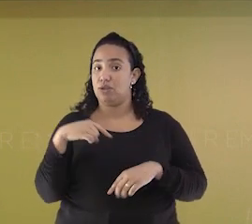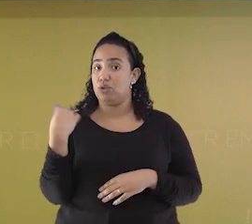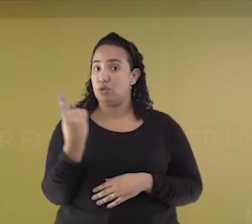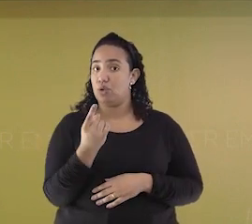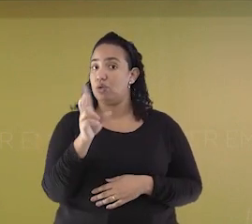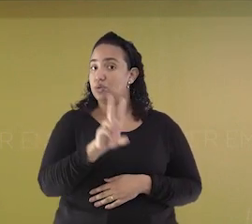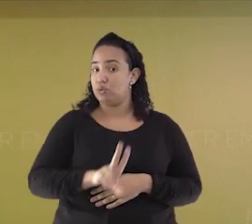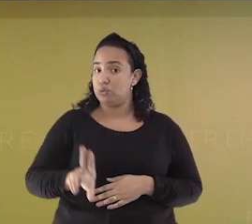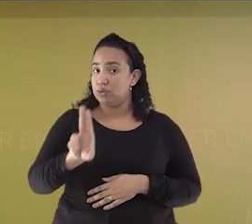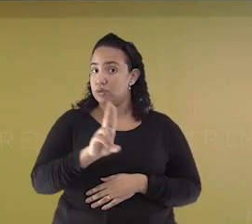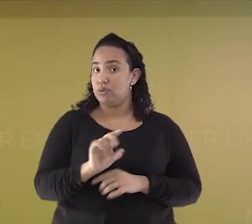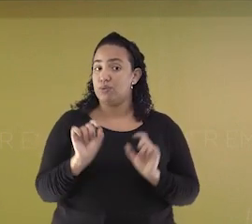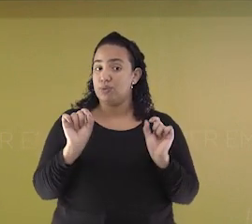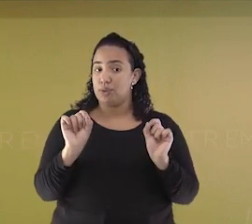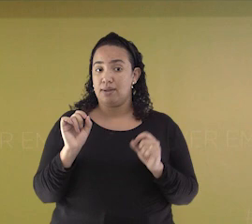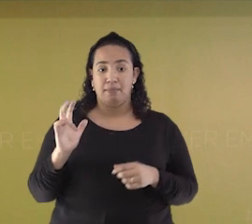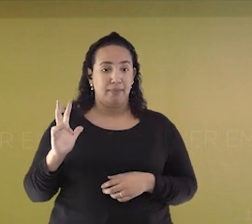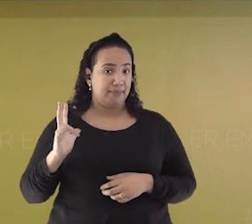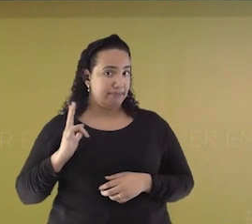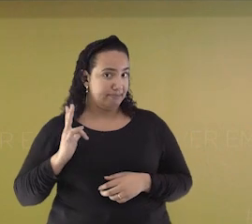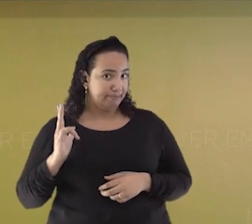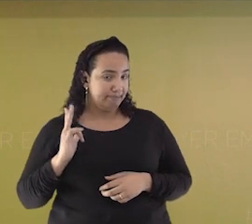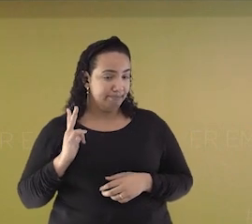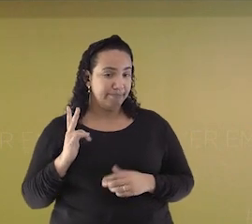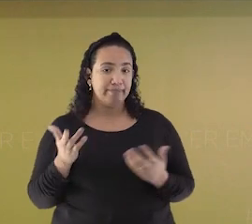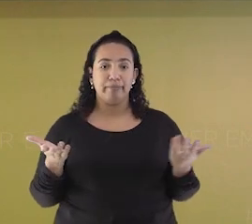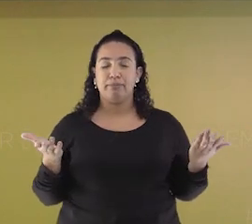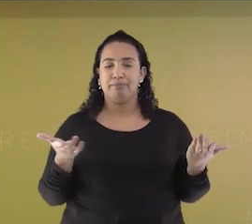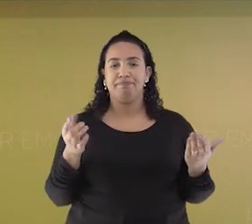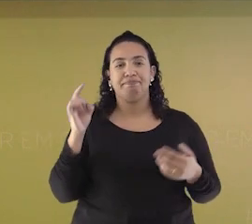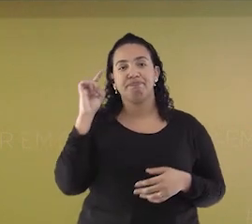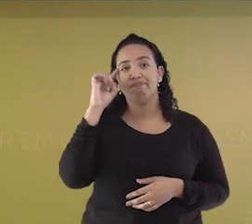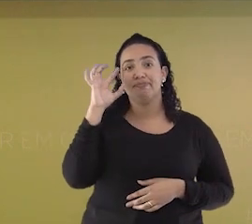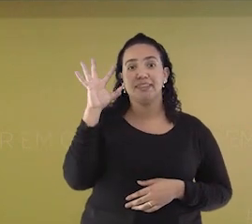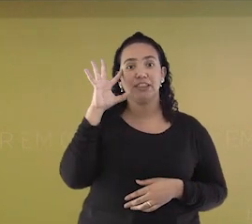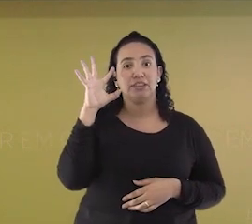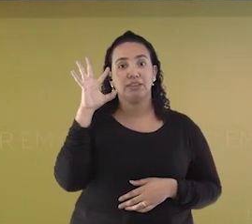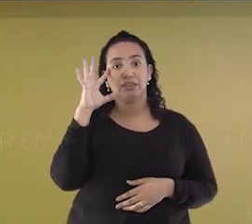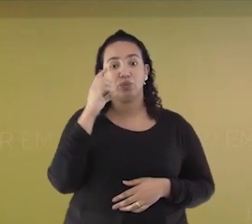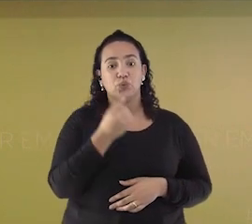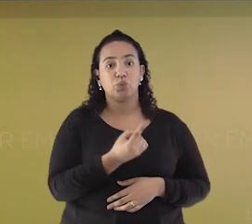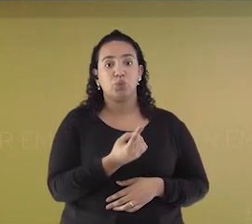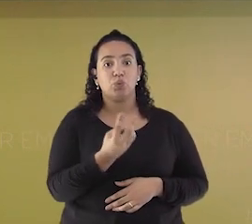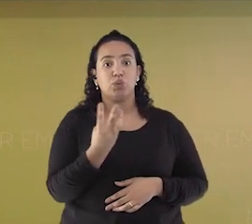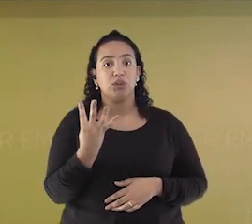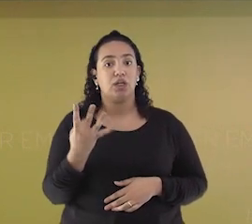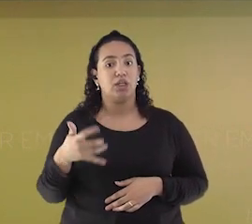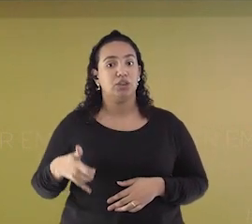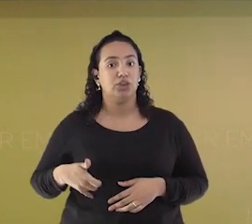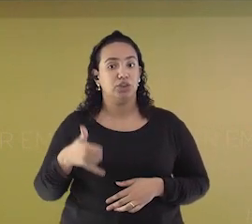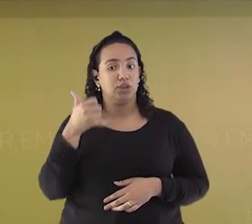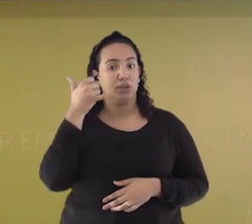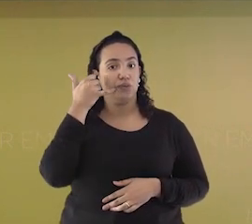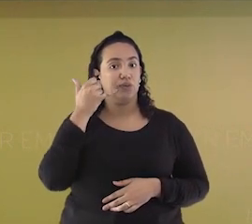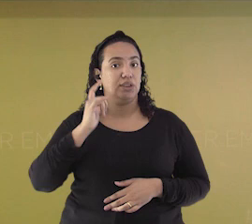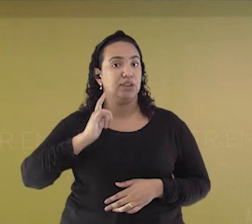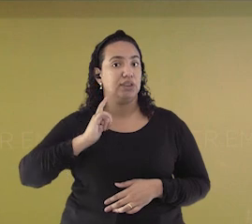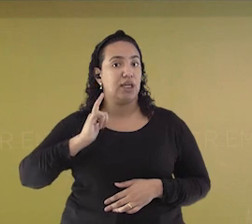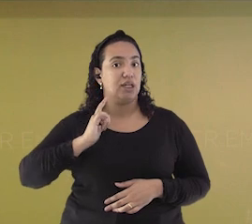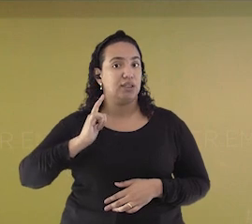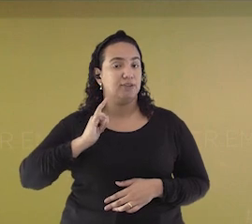utilizados geralmente de maneira individual. Imaginem quantos desses aparelhos existem no